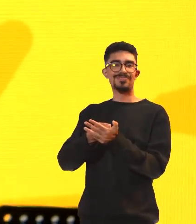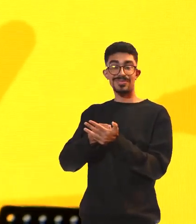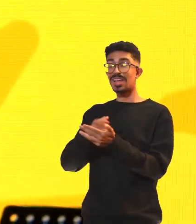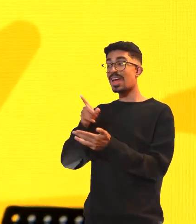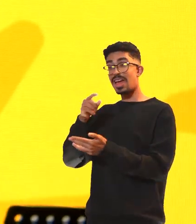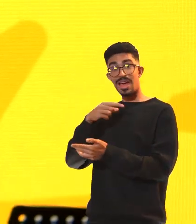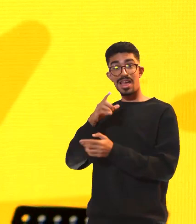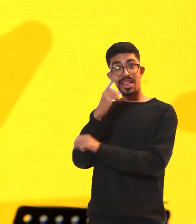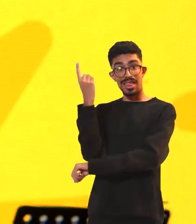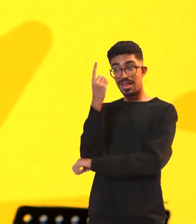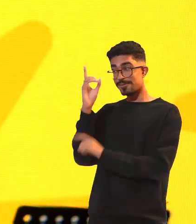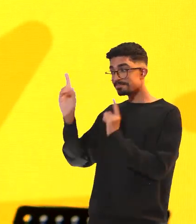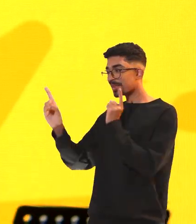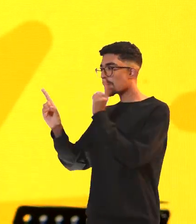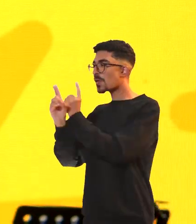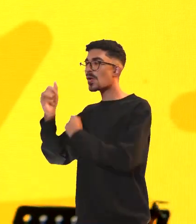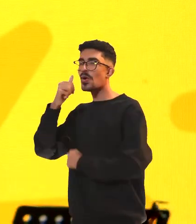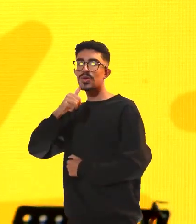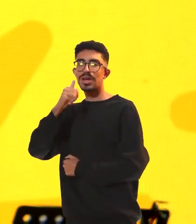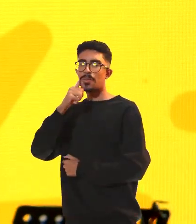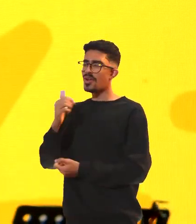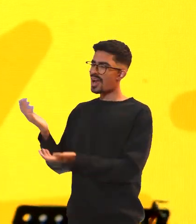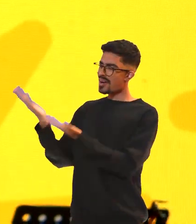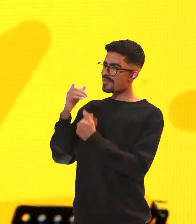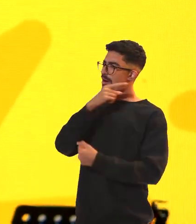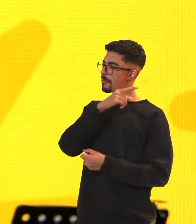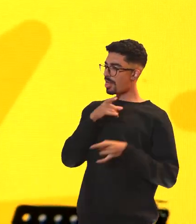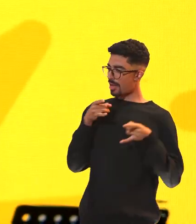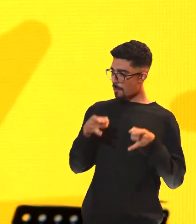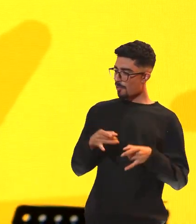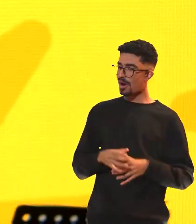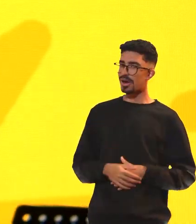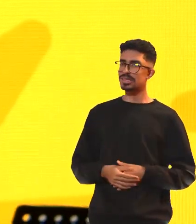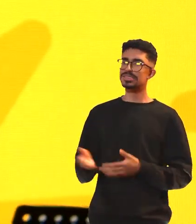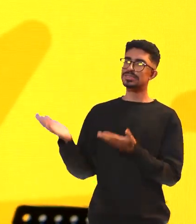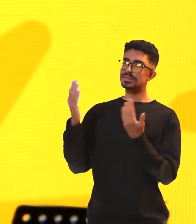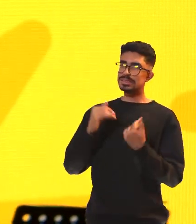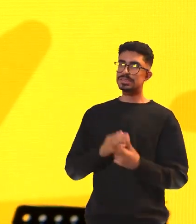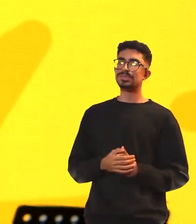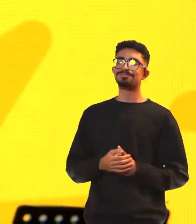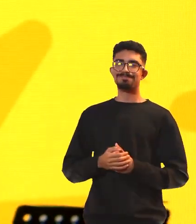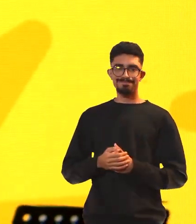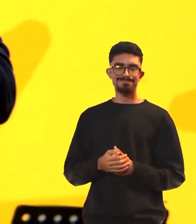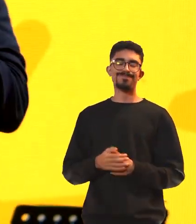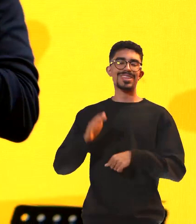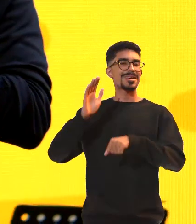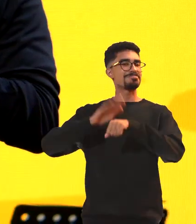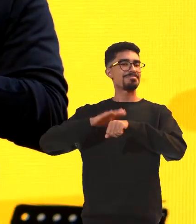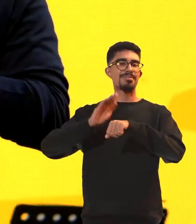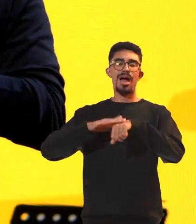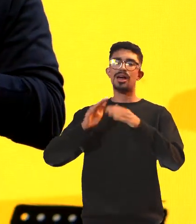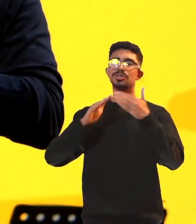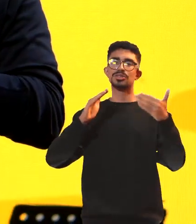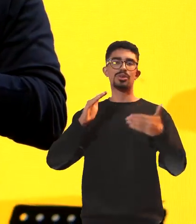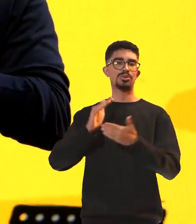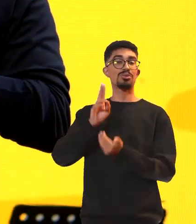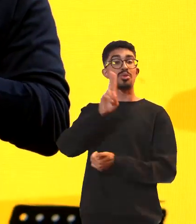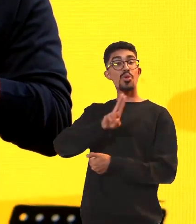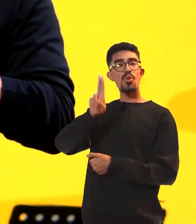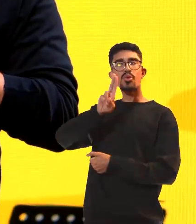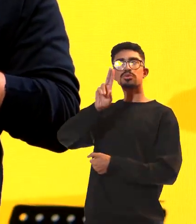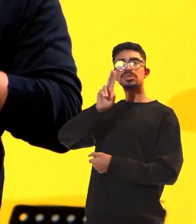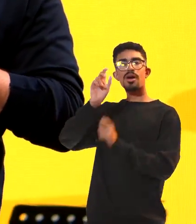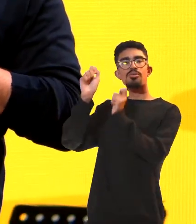vai. Ele dá corda. Ele alimenta. Ele pensa, ele faz, ele usa o poder que Deus tinha dado